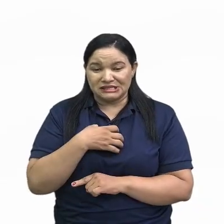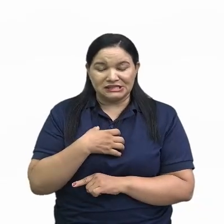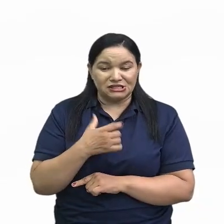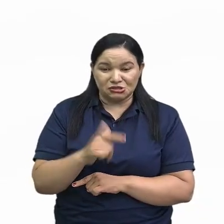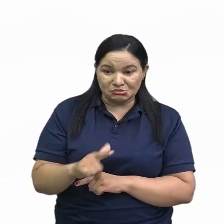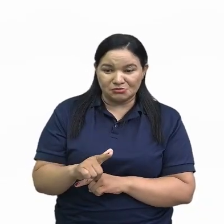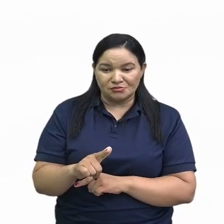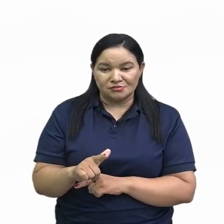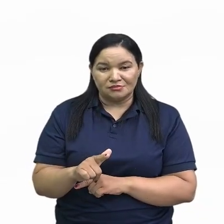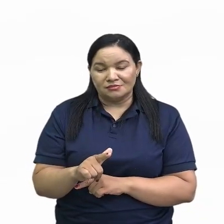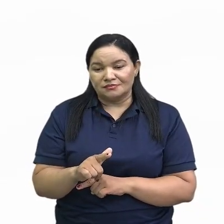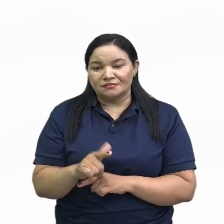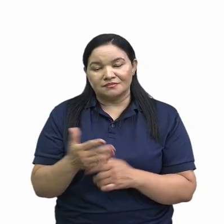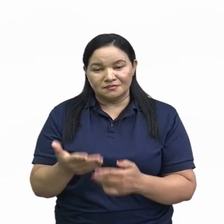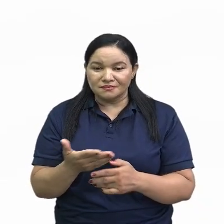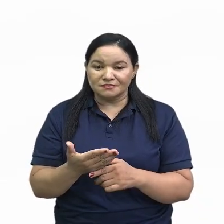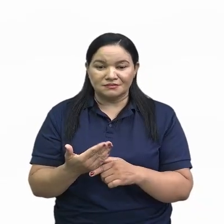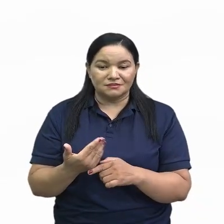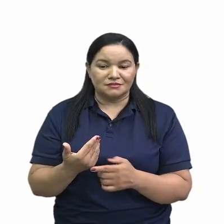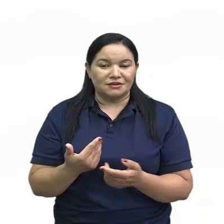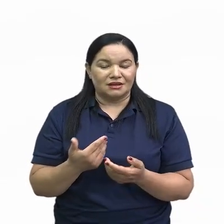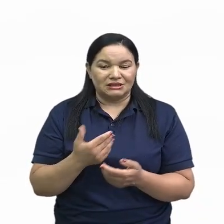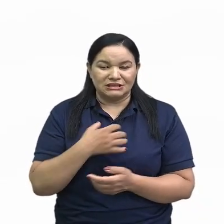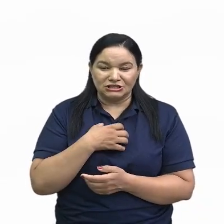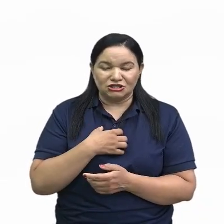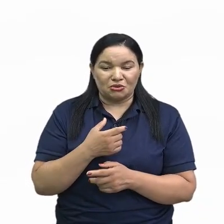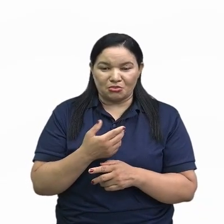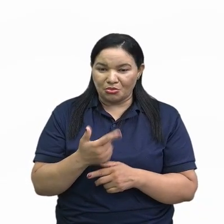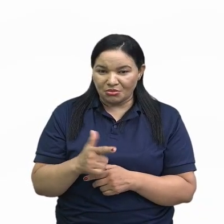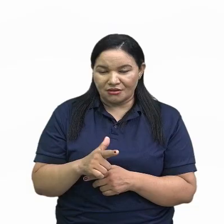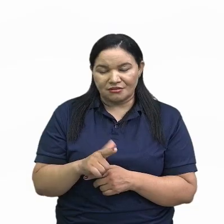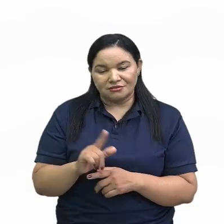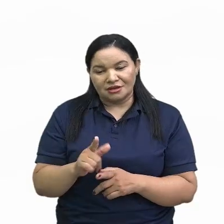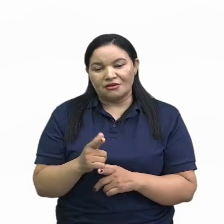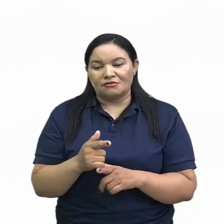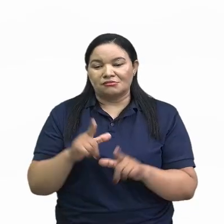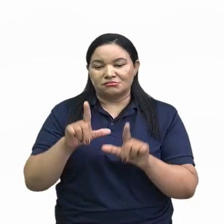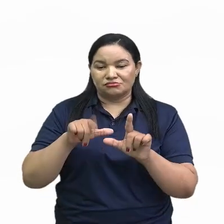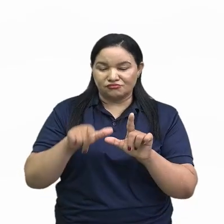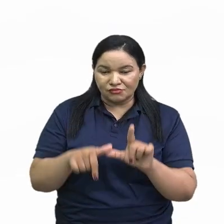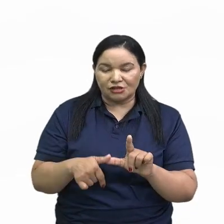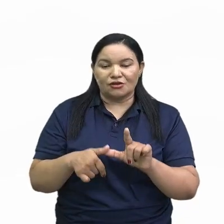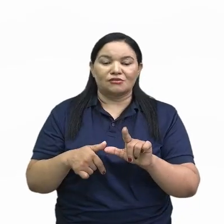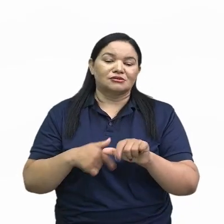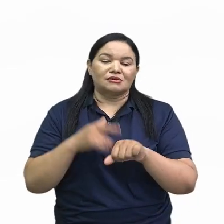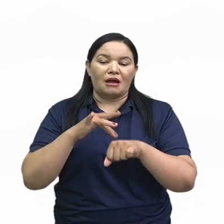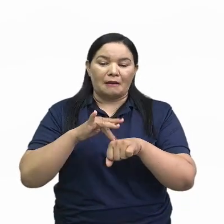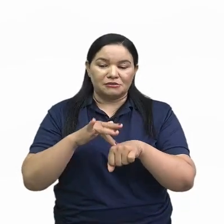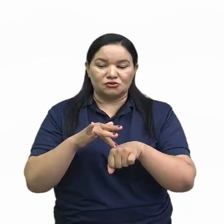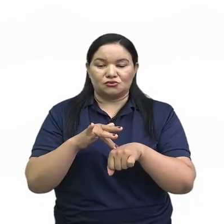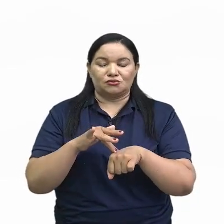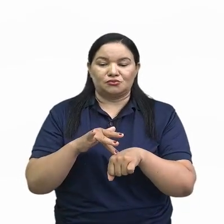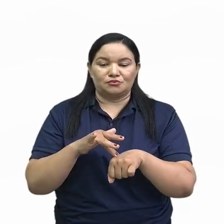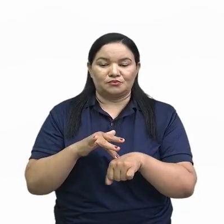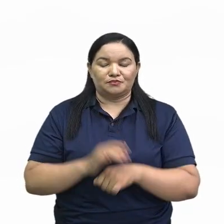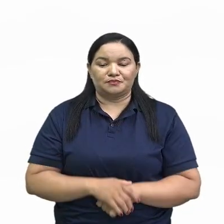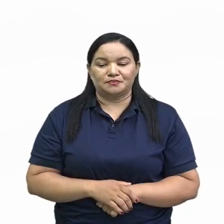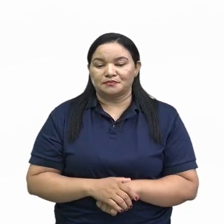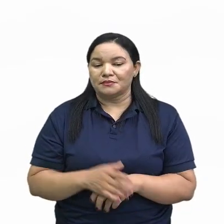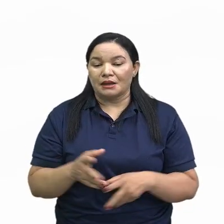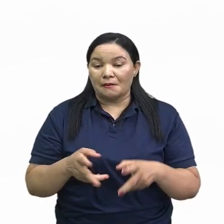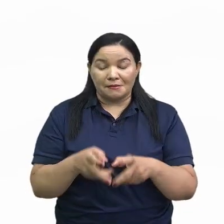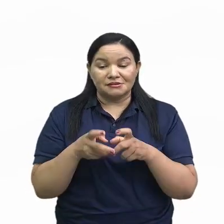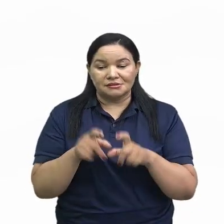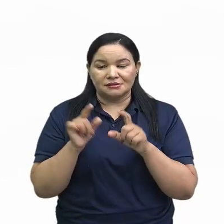dói e não sentir essa dor? Então, paradoxo, nós temos um absurdo mais uma vez. E percebam que